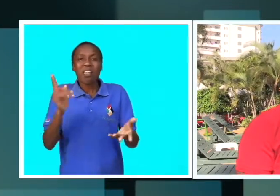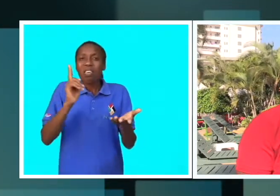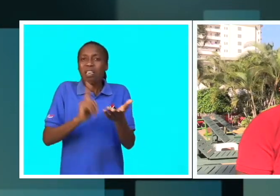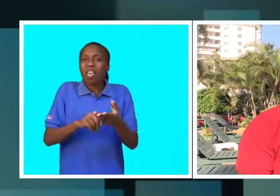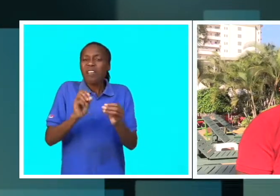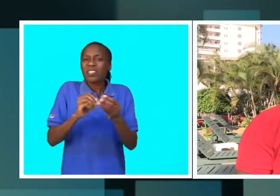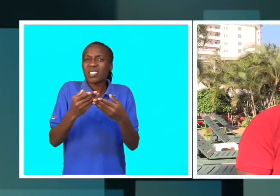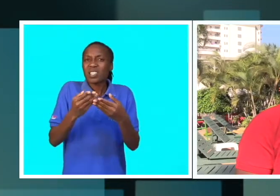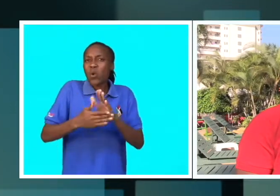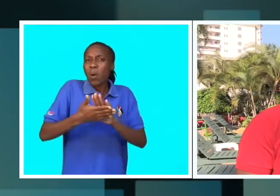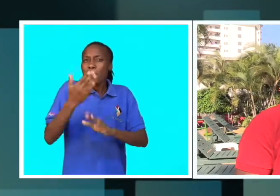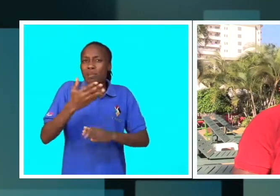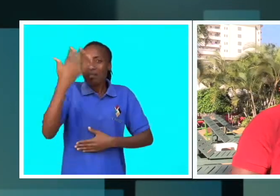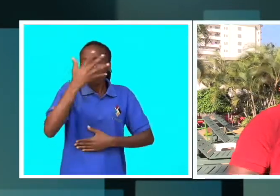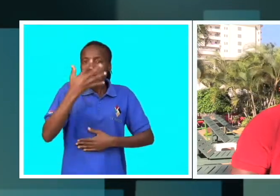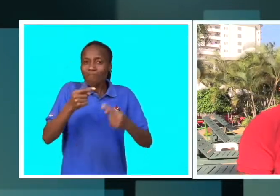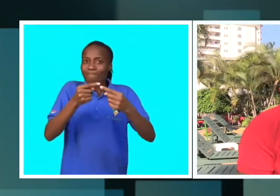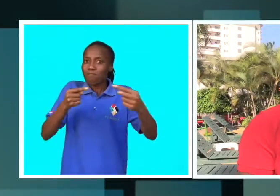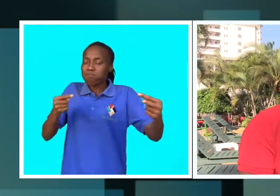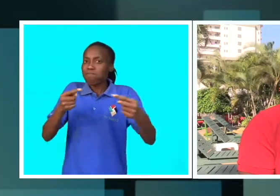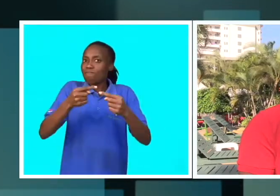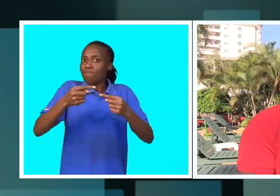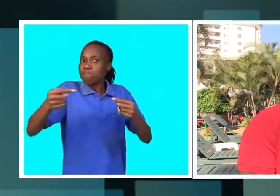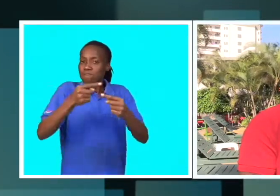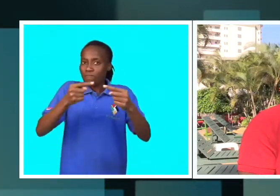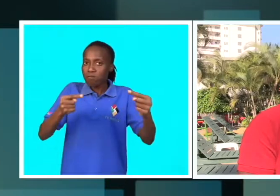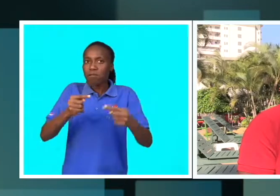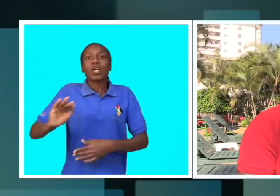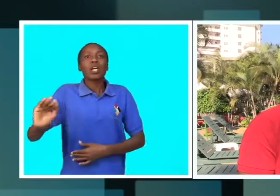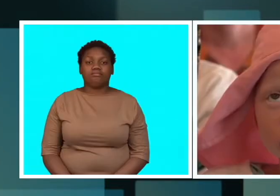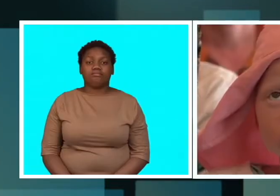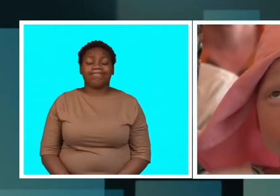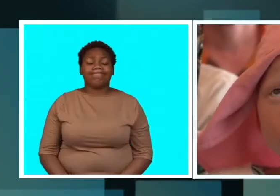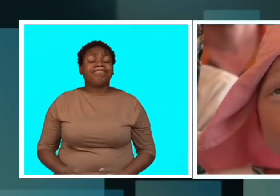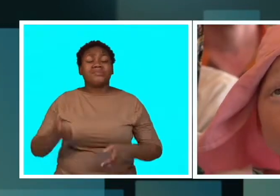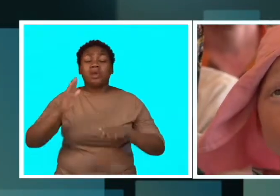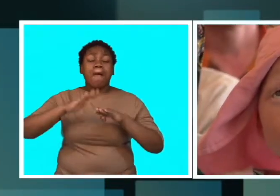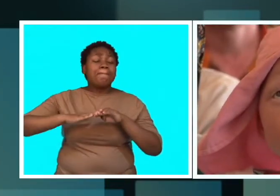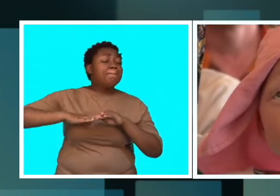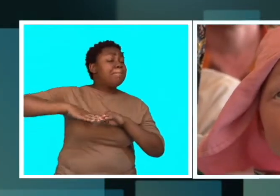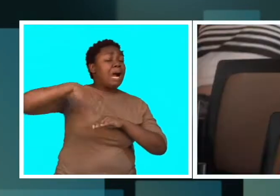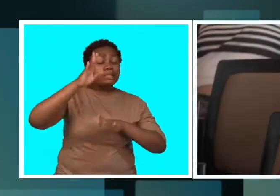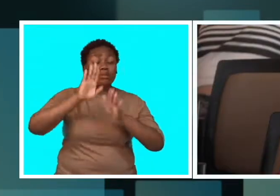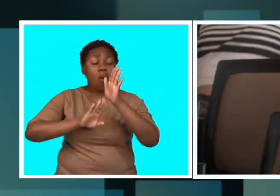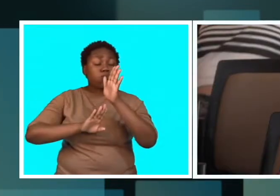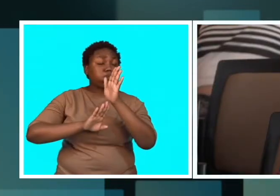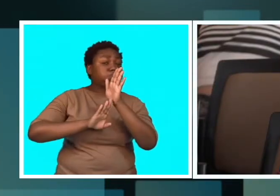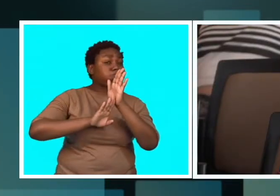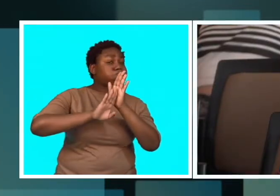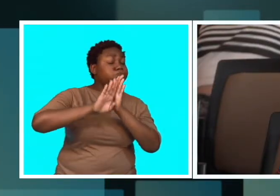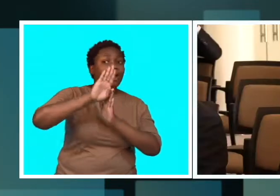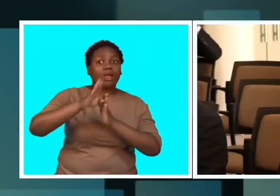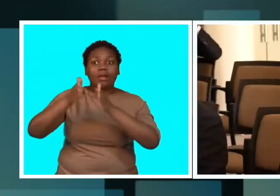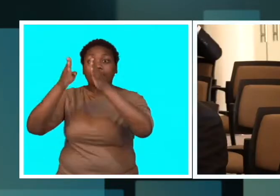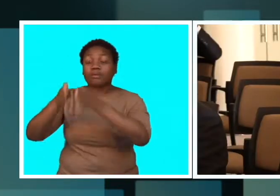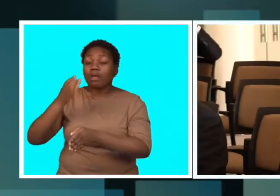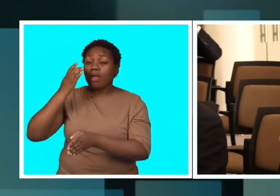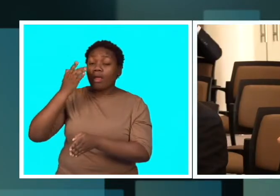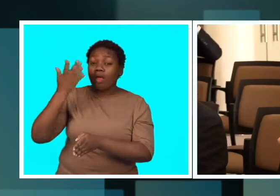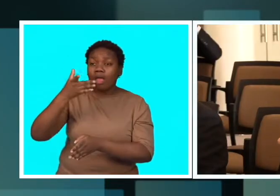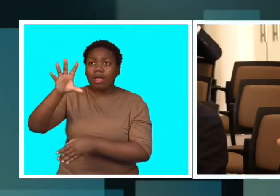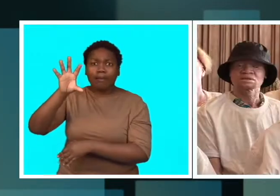cria uma espécie de desestruturação, desestruturação social. A África é o continente que mais casos de